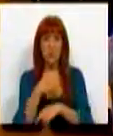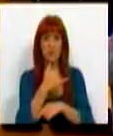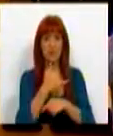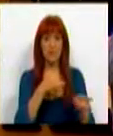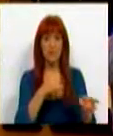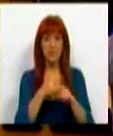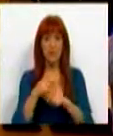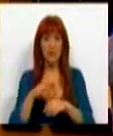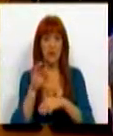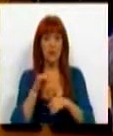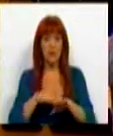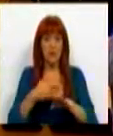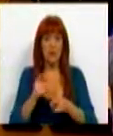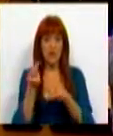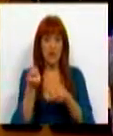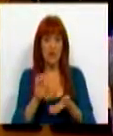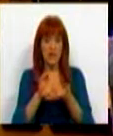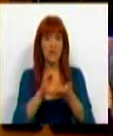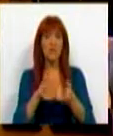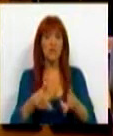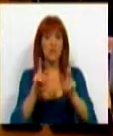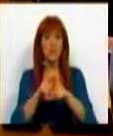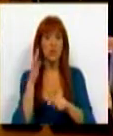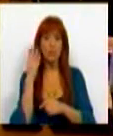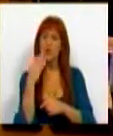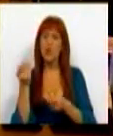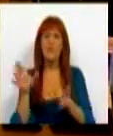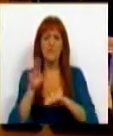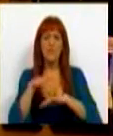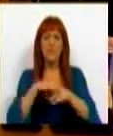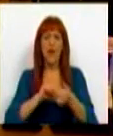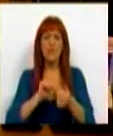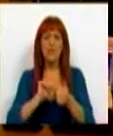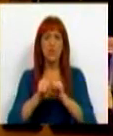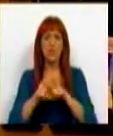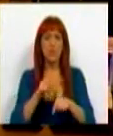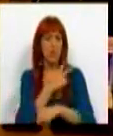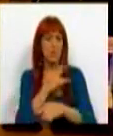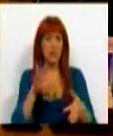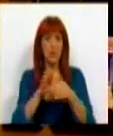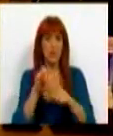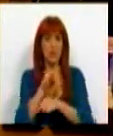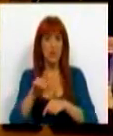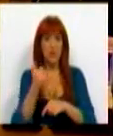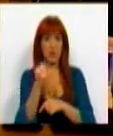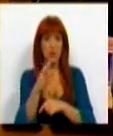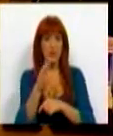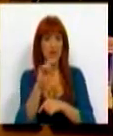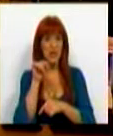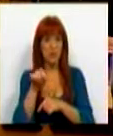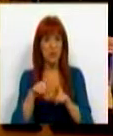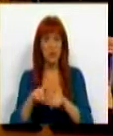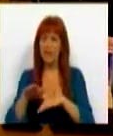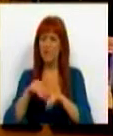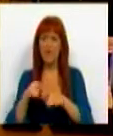FADU, que prevê o reforço das verbas disponibilizadas, o aumento do número de jovens praticantes de desporto universitário associados à FADU para 10 mil e o estabelecimento